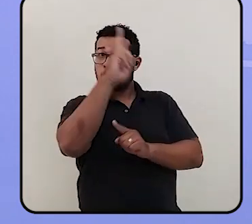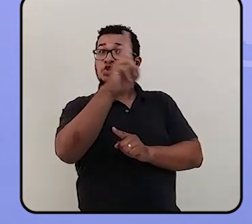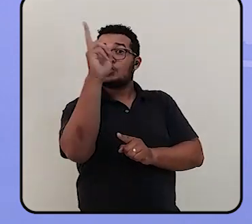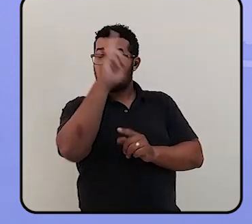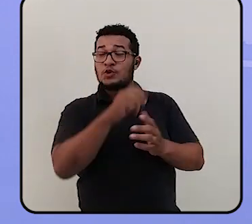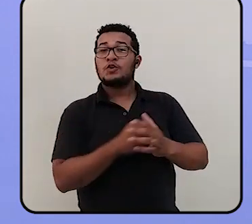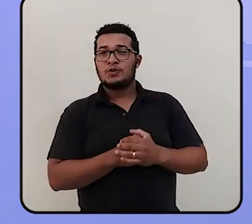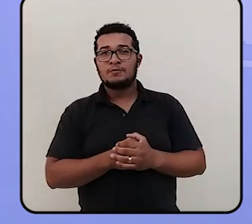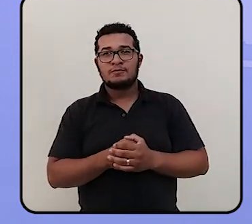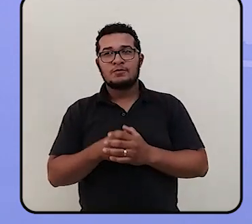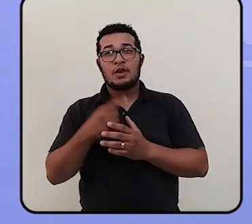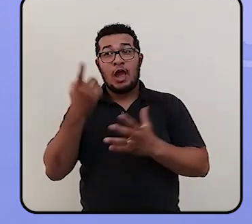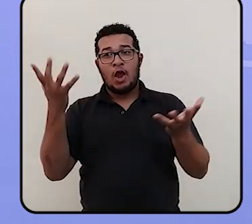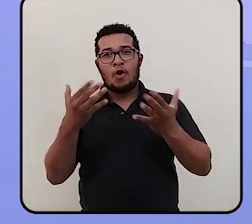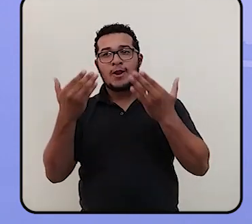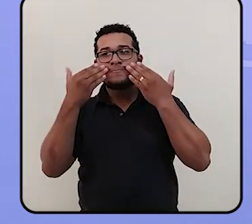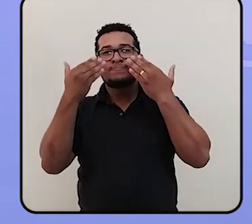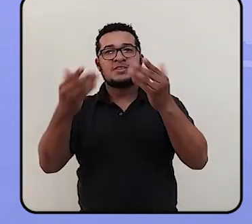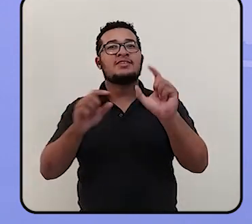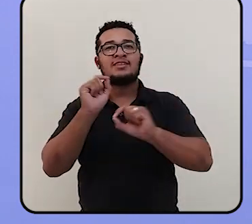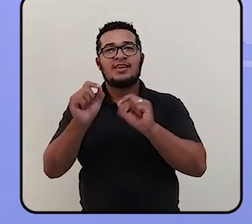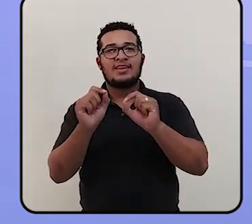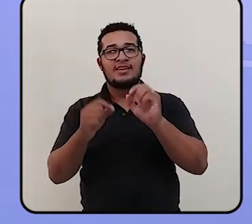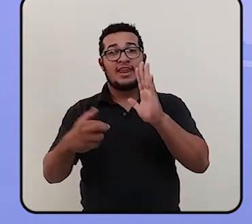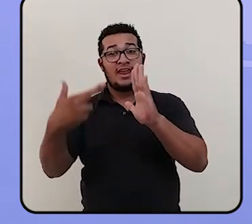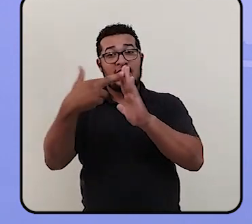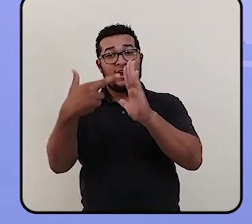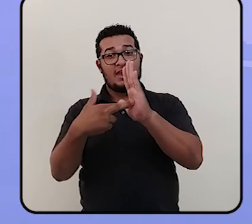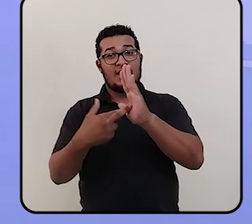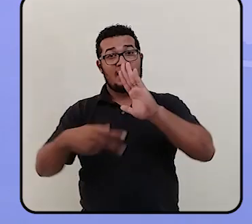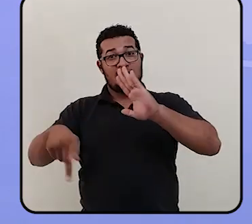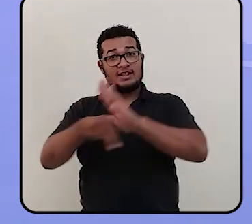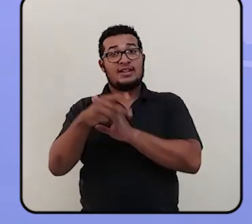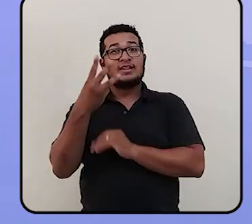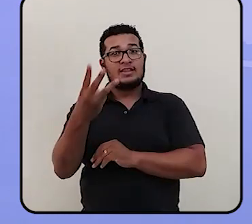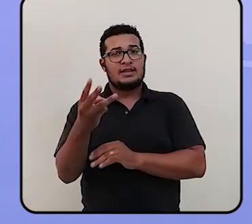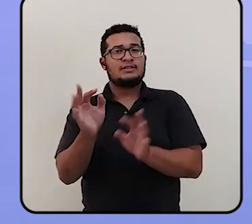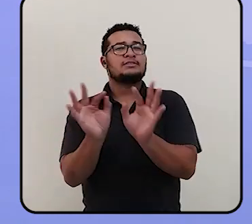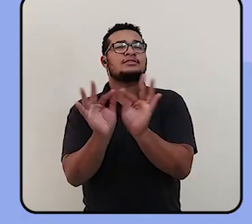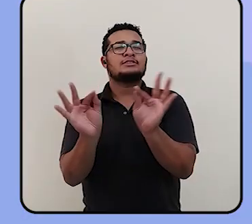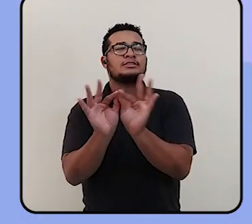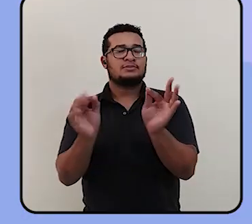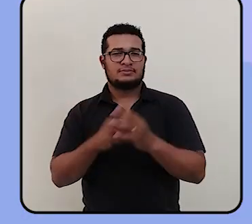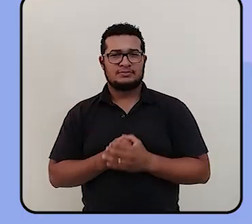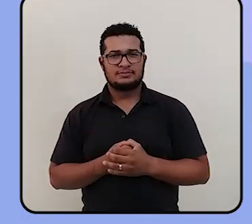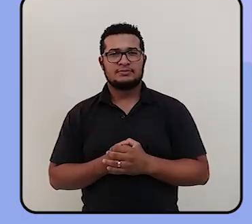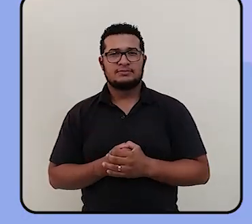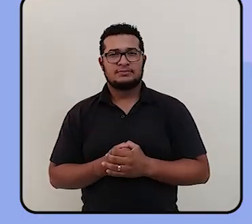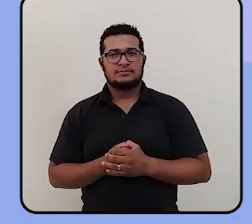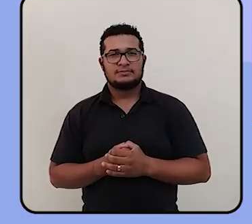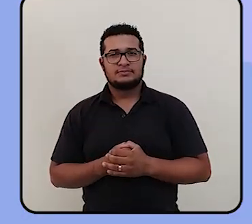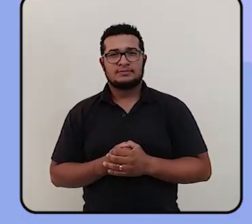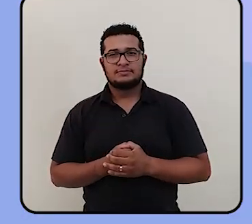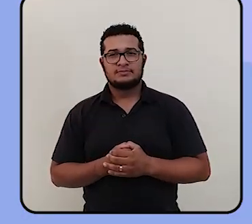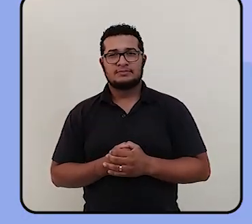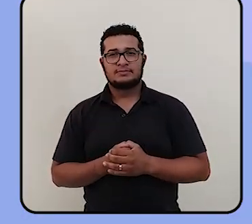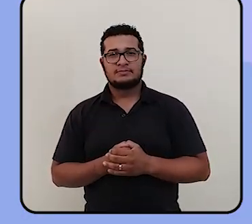da história. Apresento a vocês a regra de 3 simples.